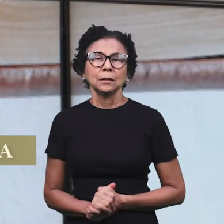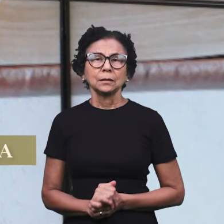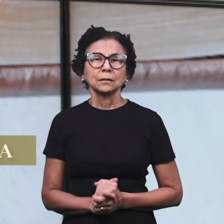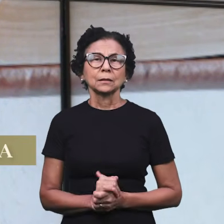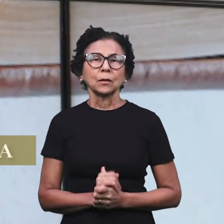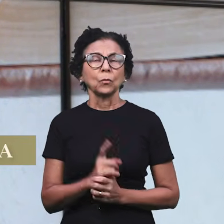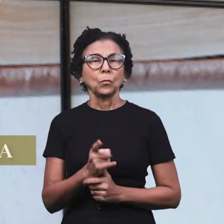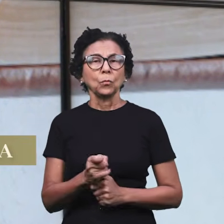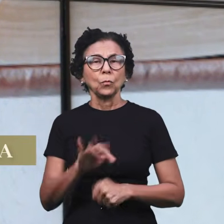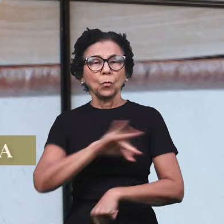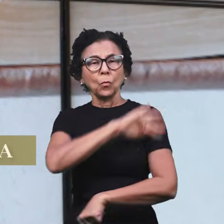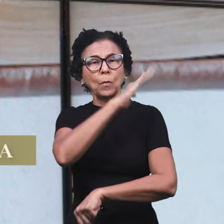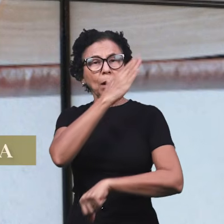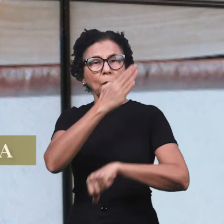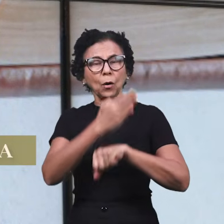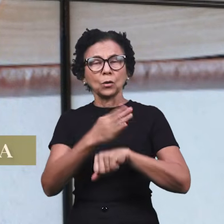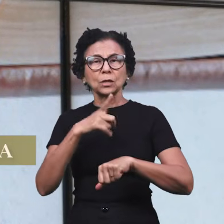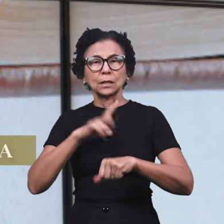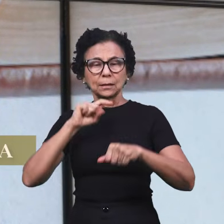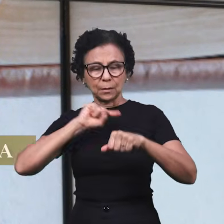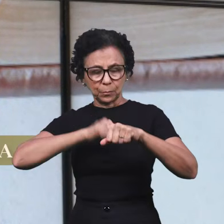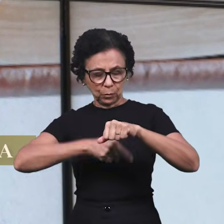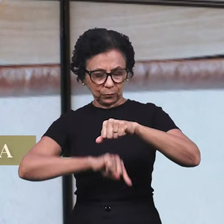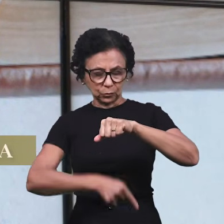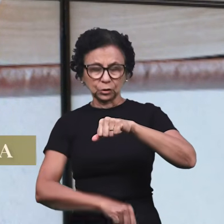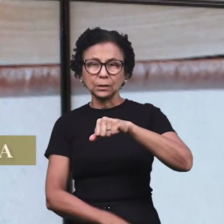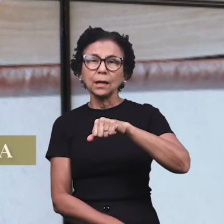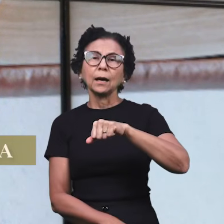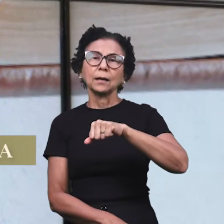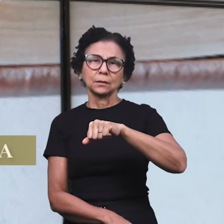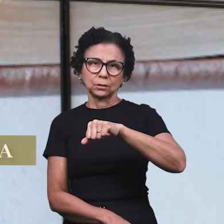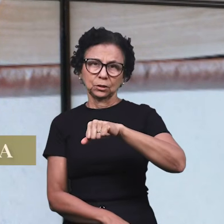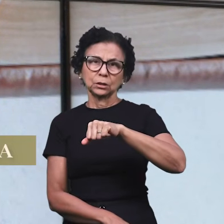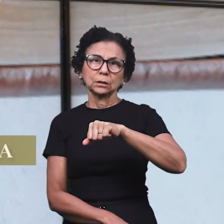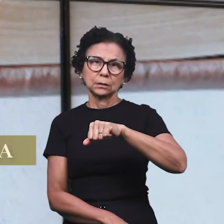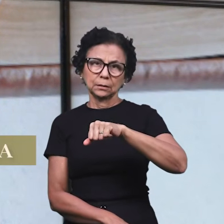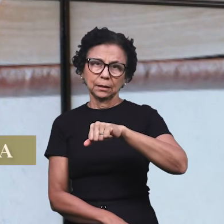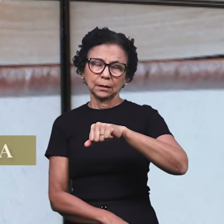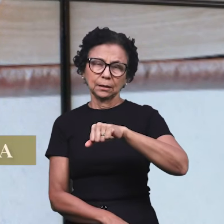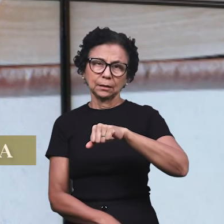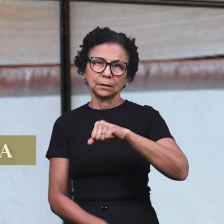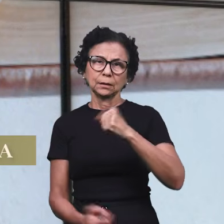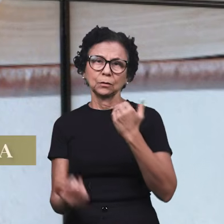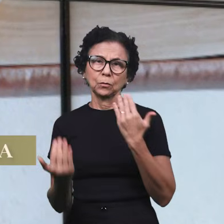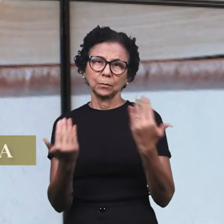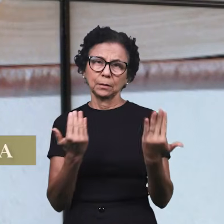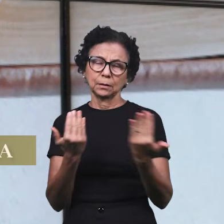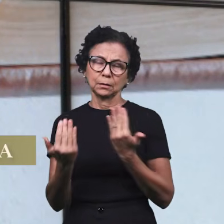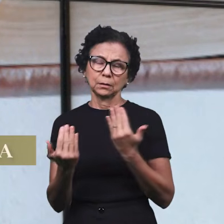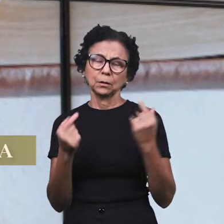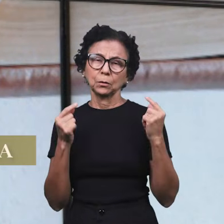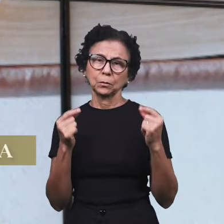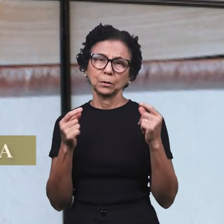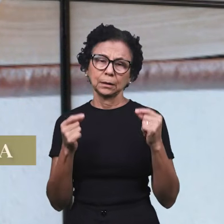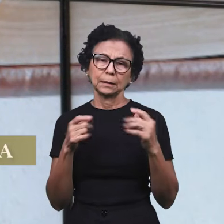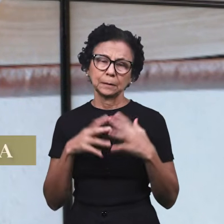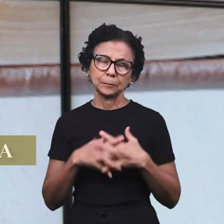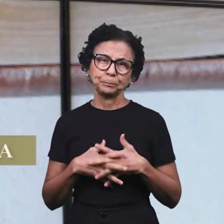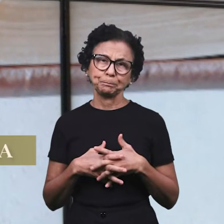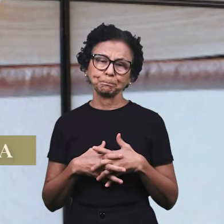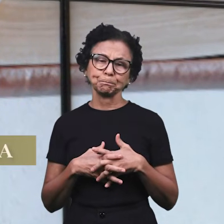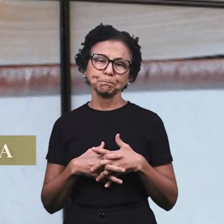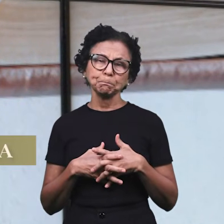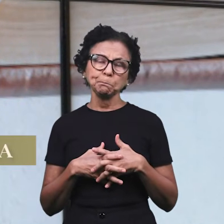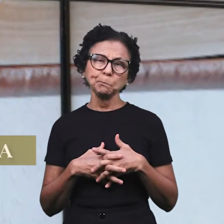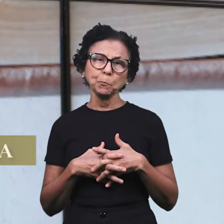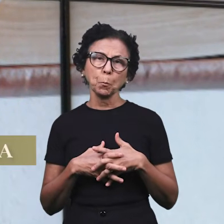uma viga que ligue a casa, né? Que é o fundamento, que ligue a casa a essa rocha. E